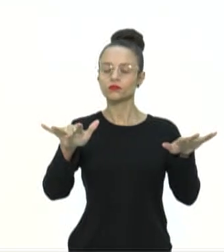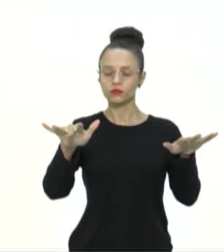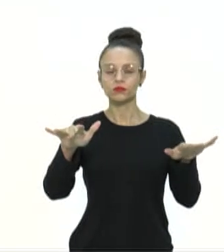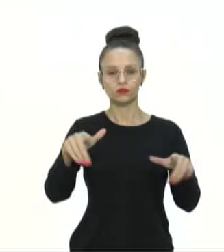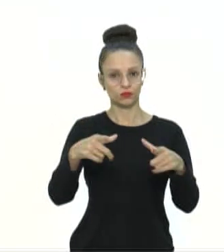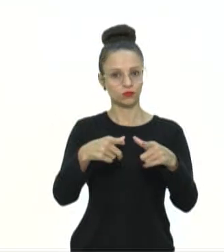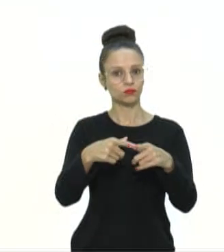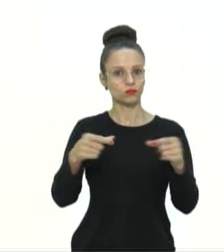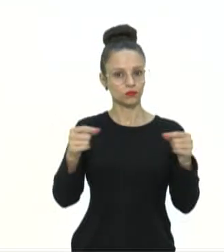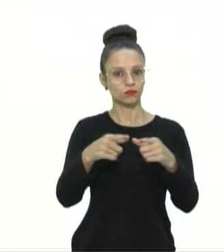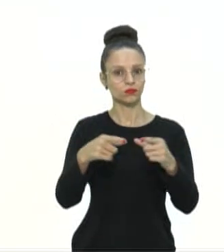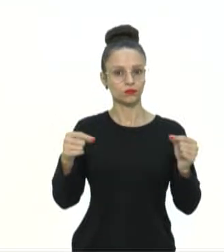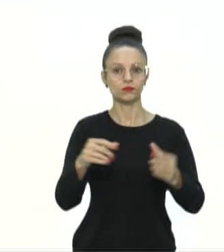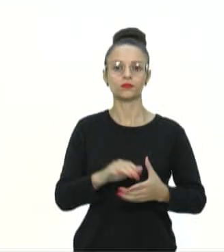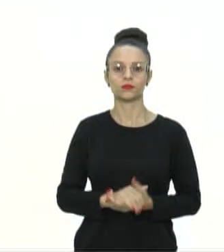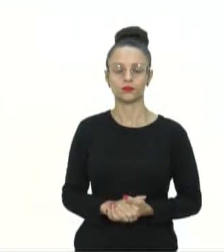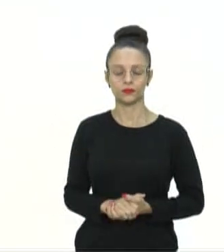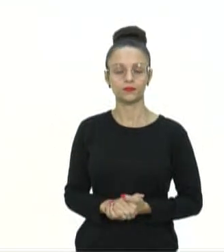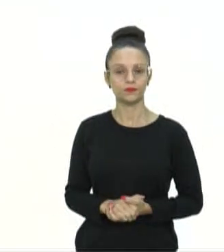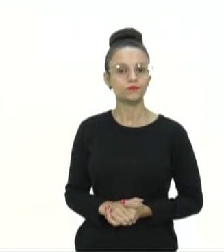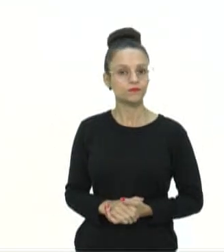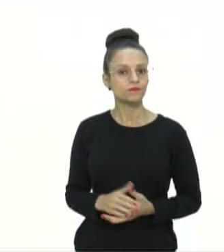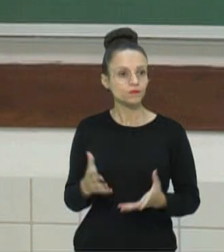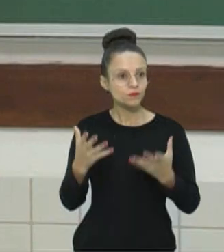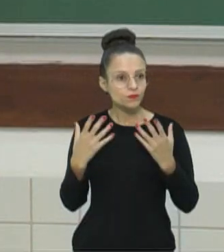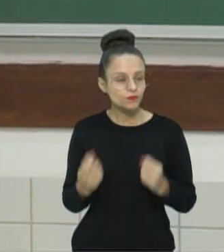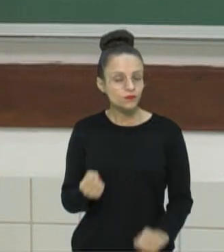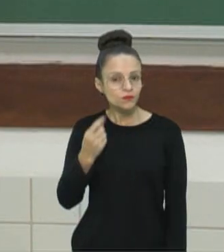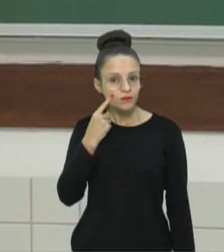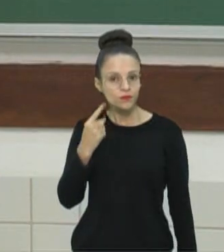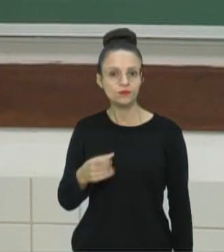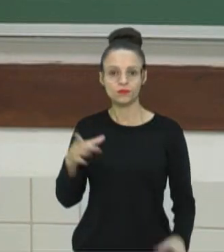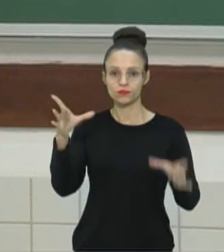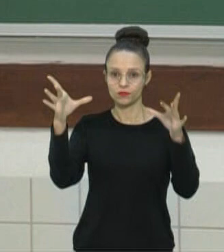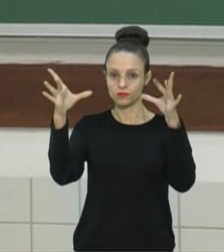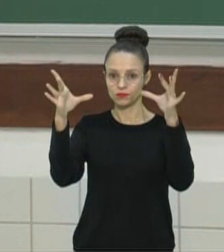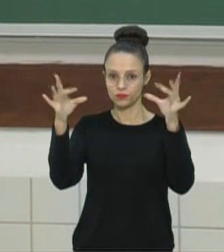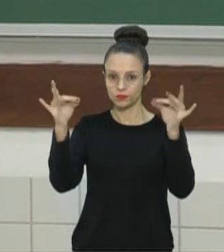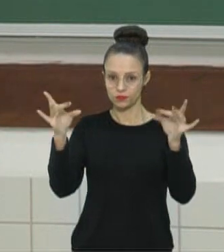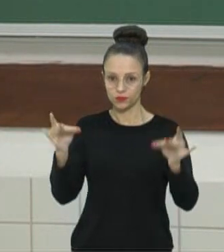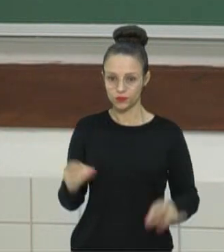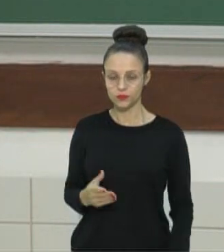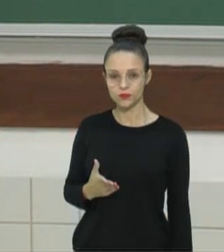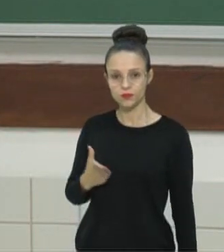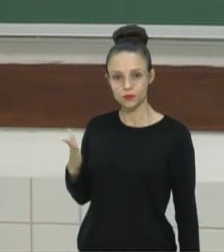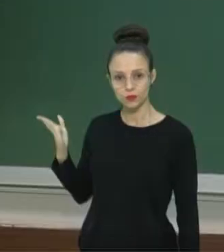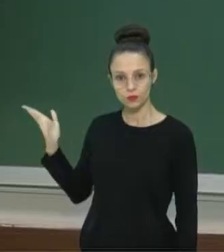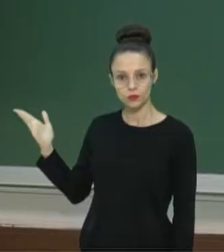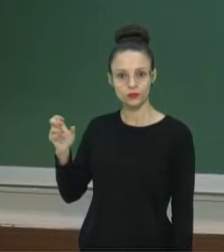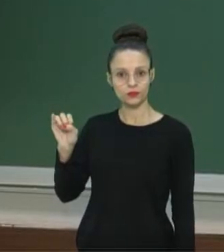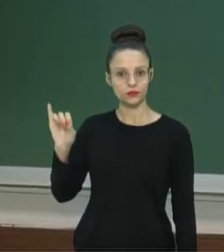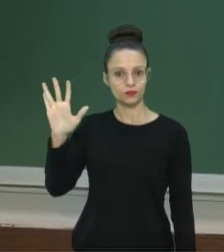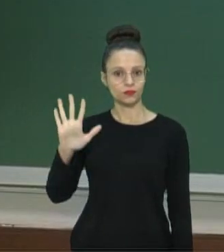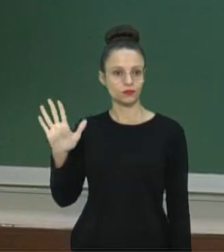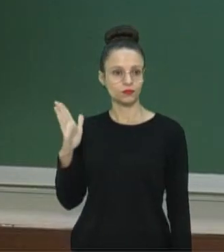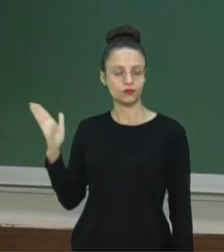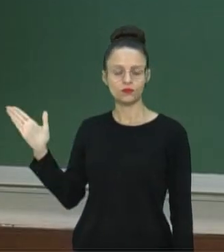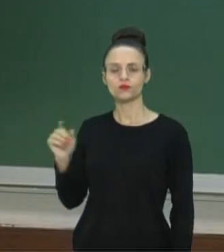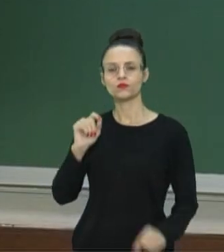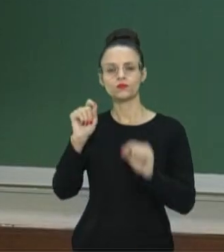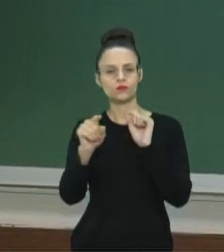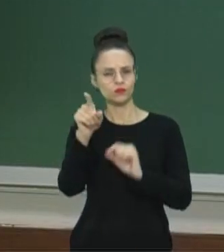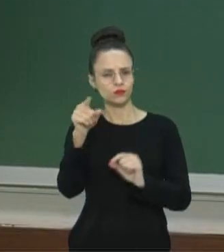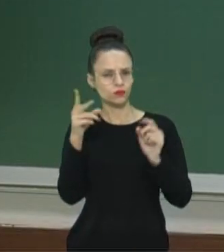no Japão. Vamos ao detalhe novamente desta obra de arte. O que